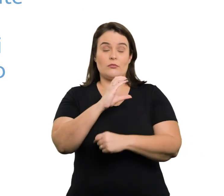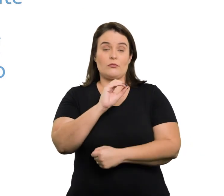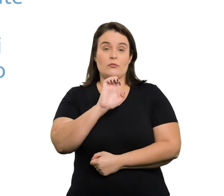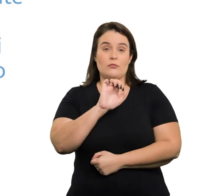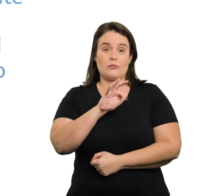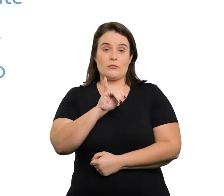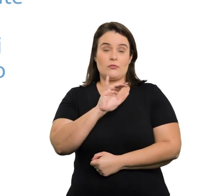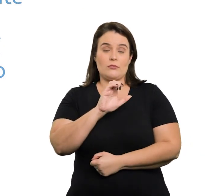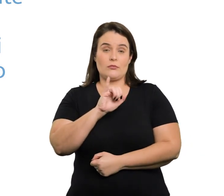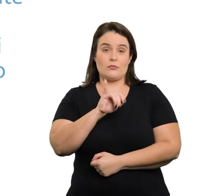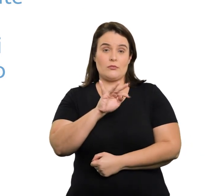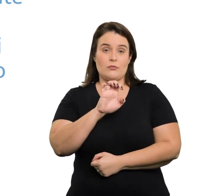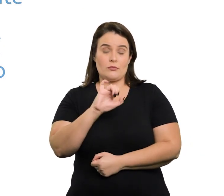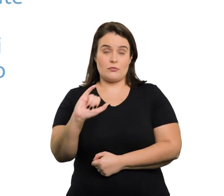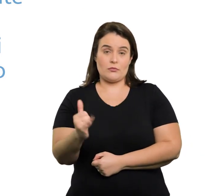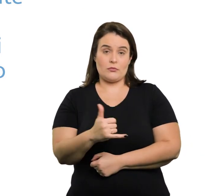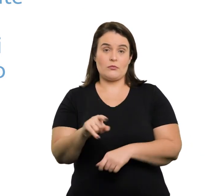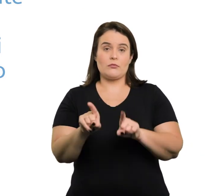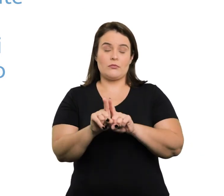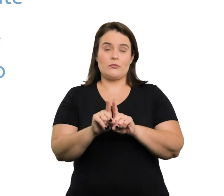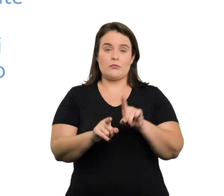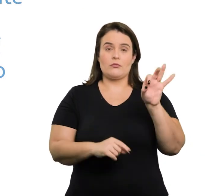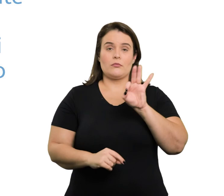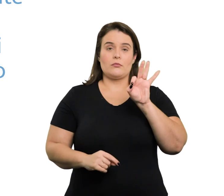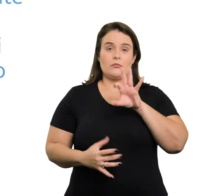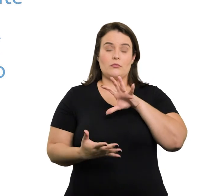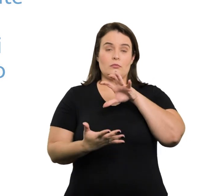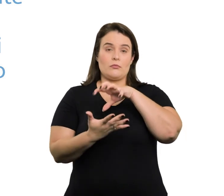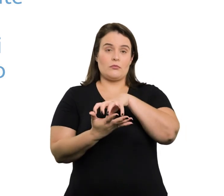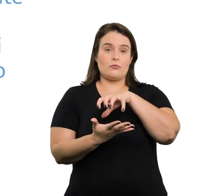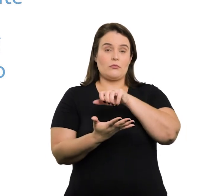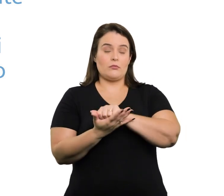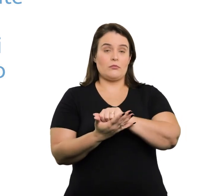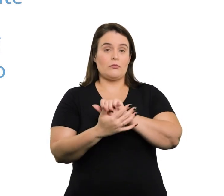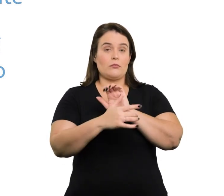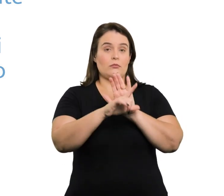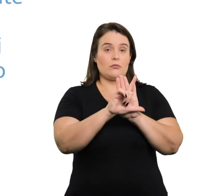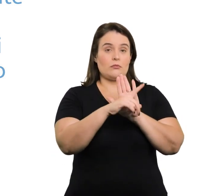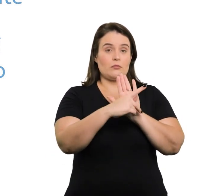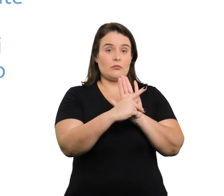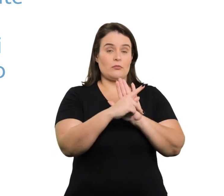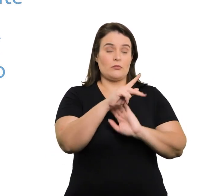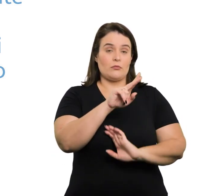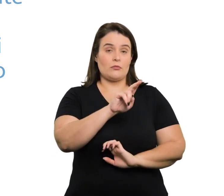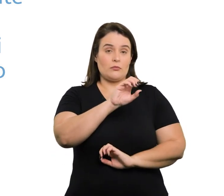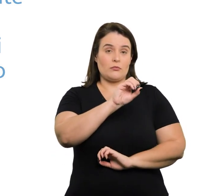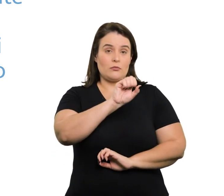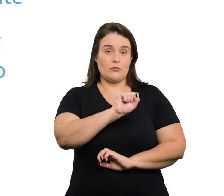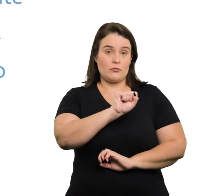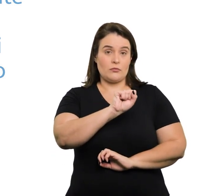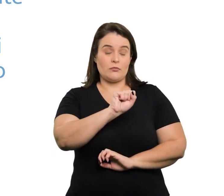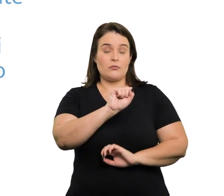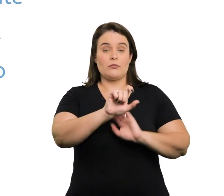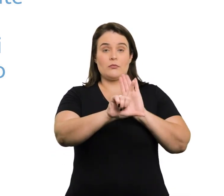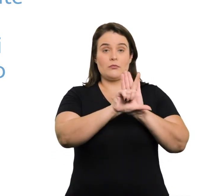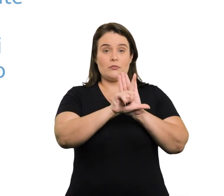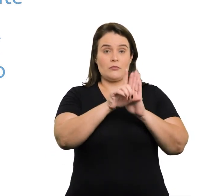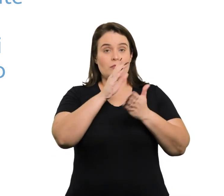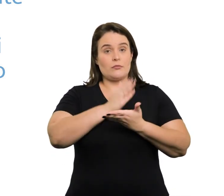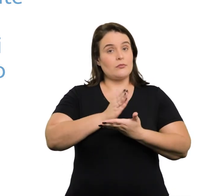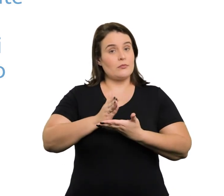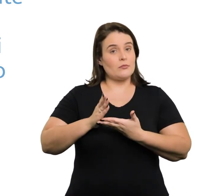do coeficiente de aproveitamento e da taxa de ocupação previstos na LPUOS, Lei